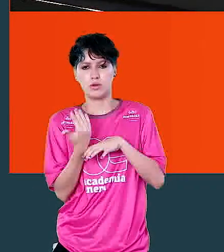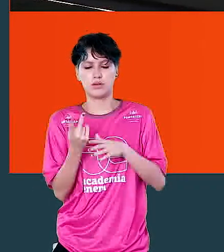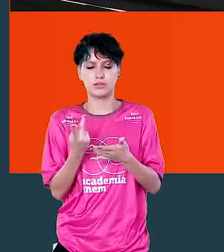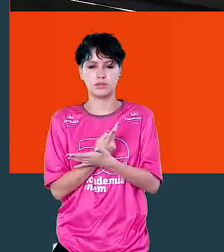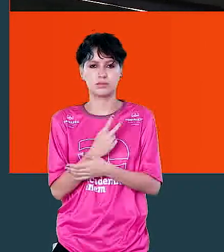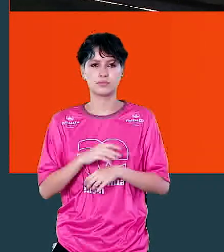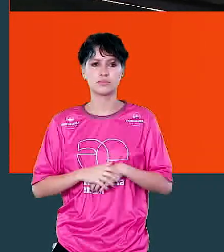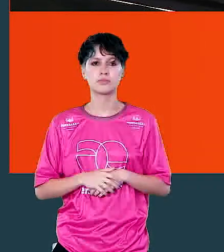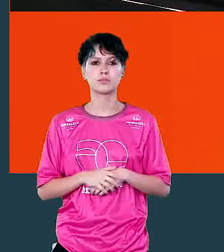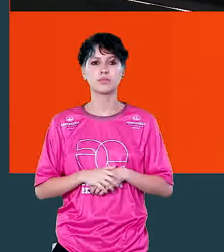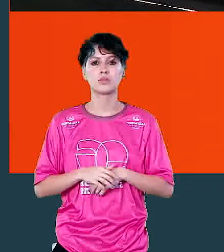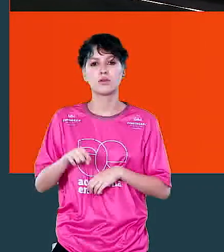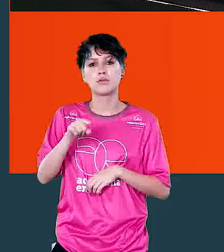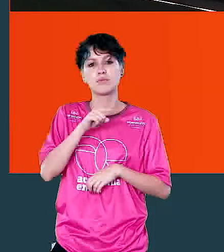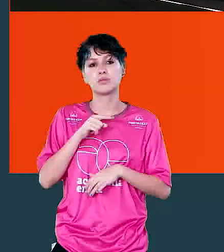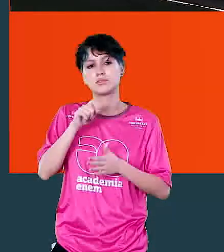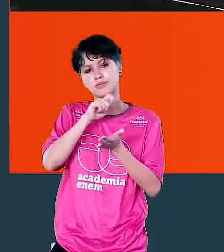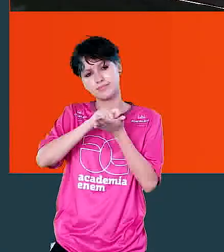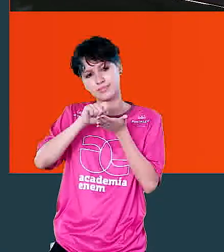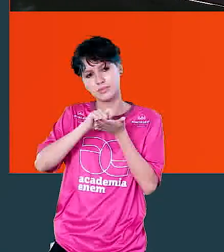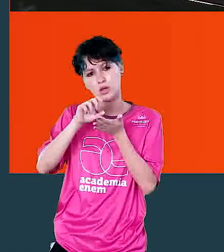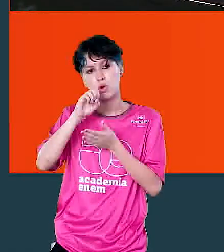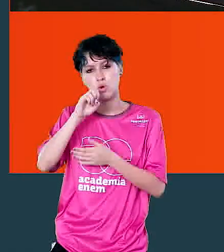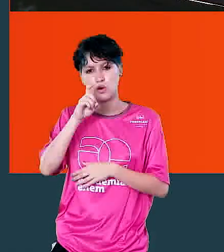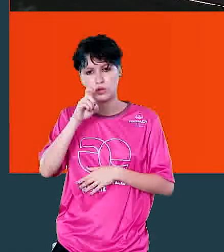Óxidos ácidos.